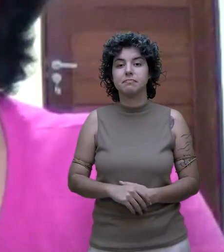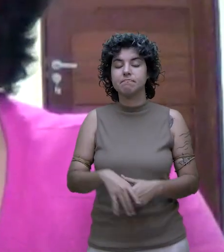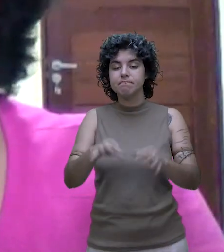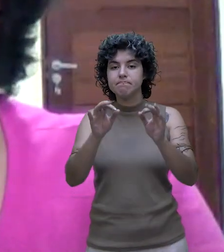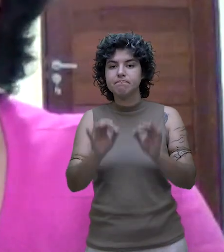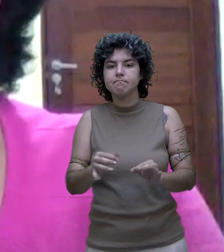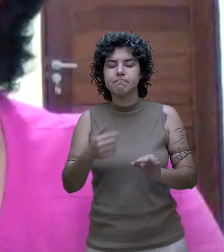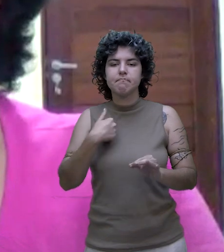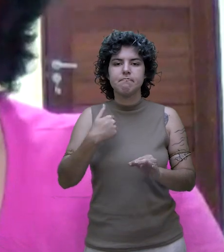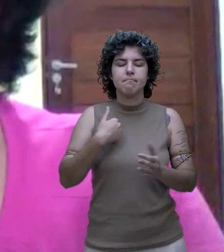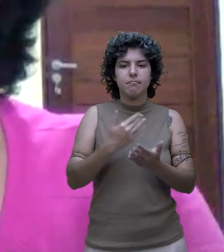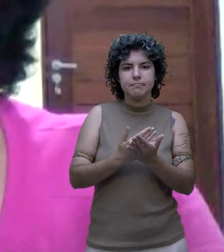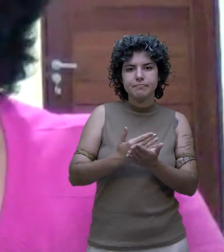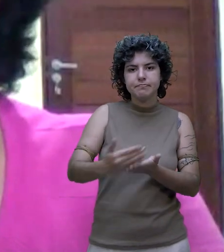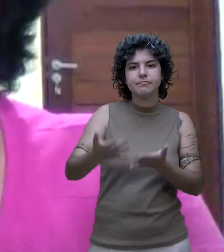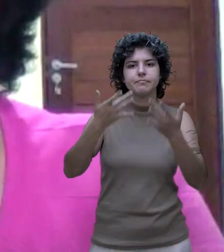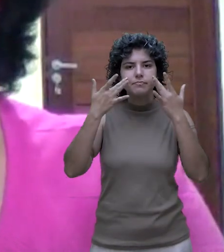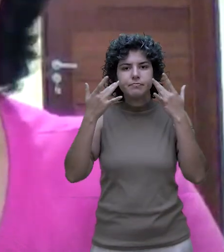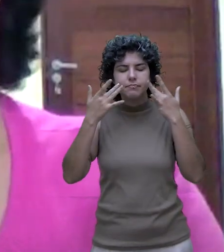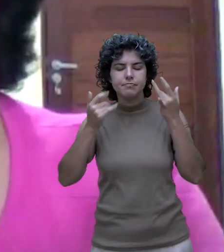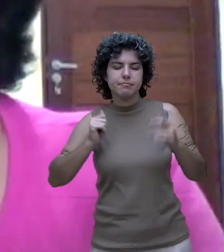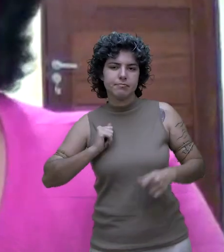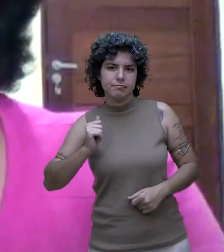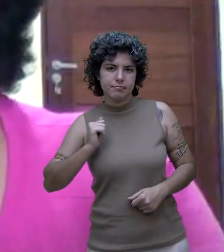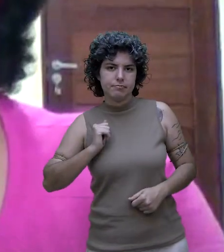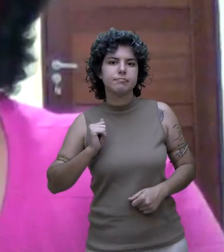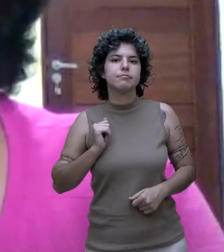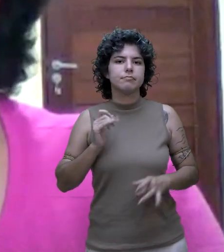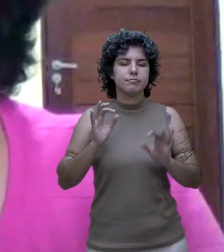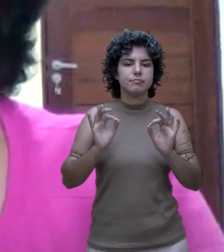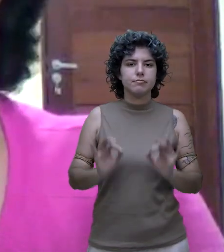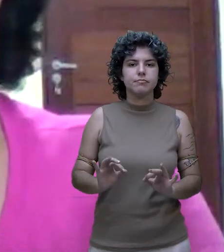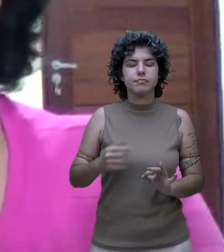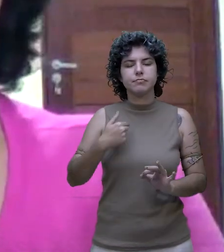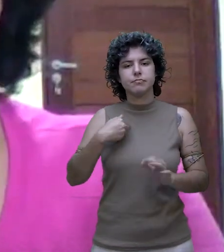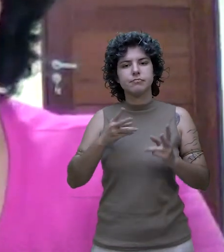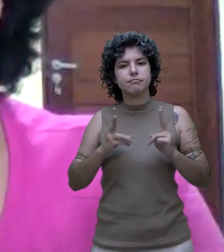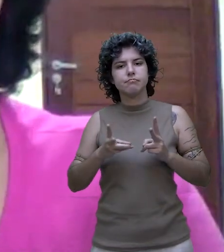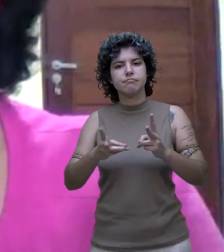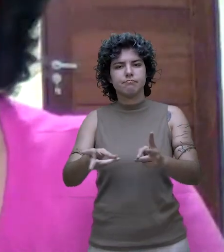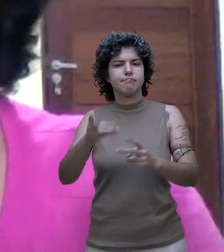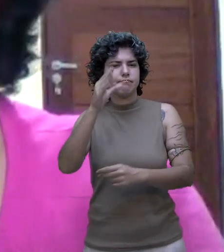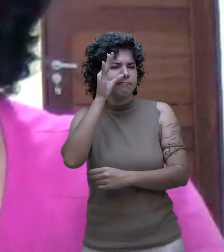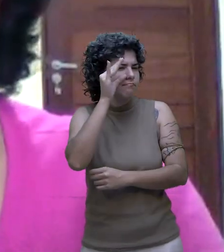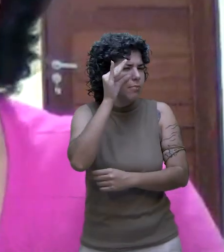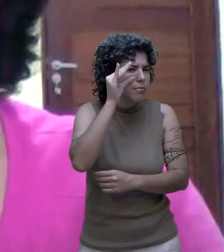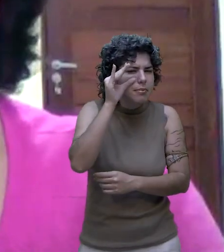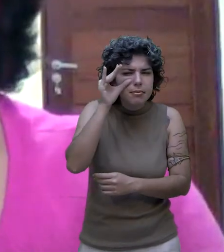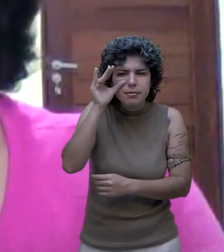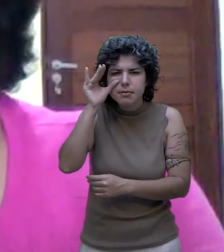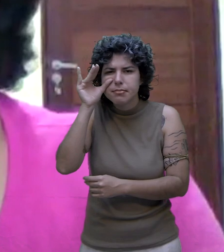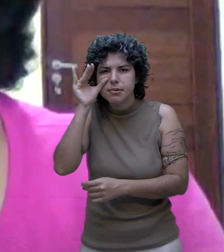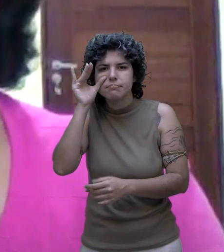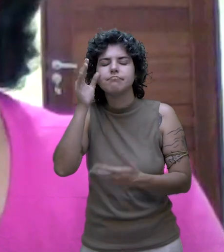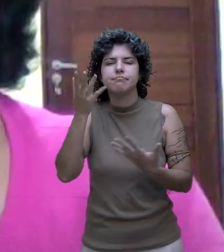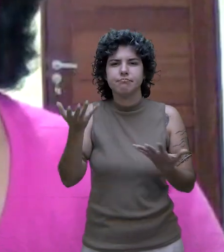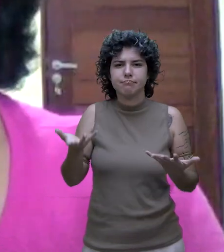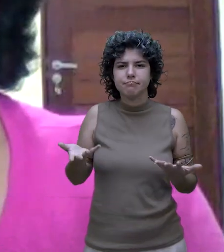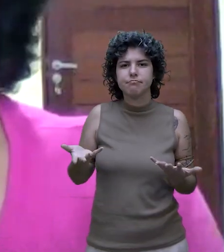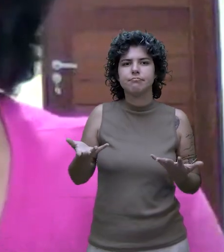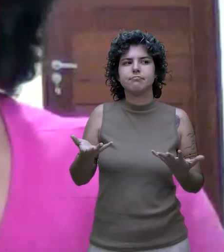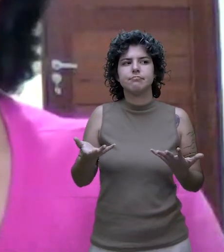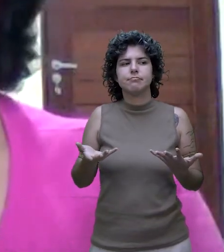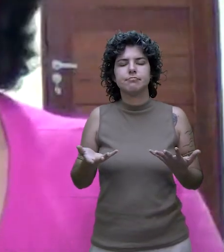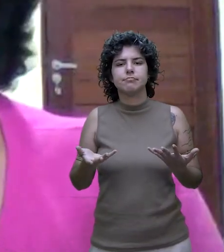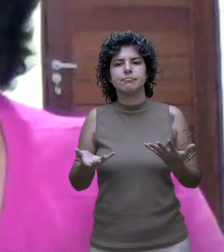Exatamente, eu comecei no teatro como atriz e eu sempre fui uma pessoa muito curiosa com as coisas. E